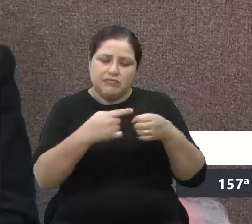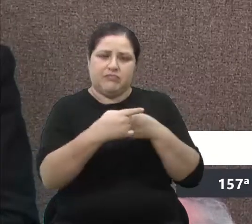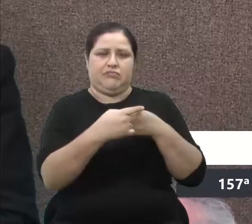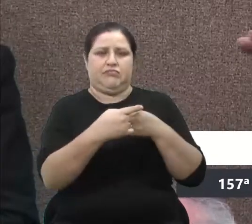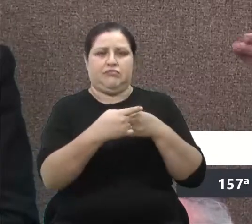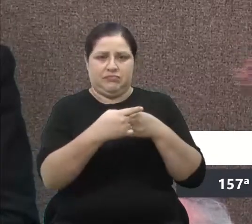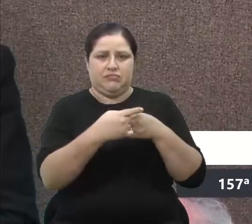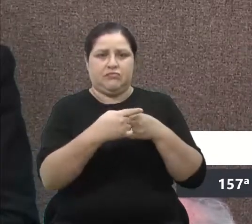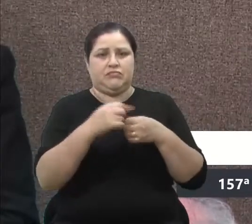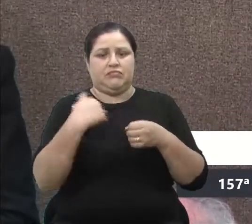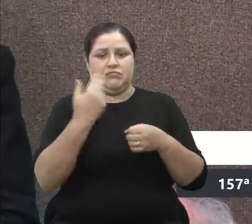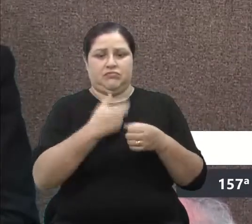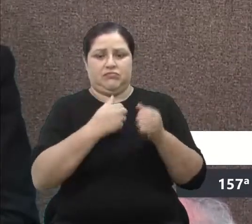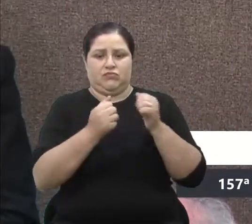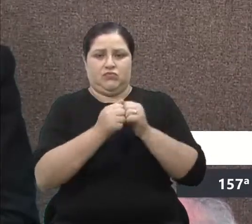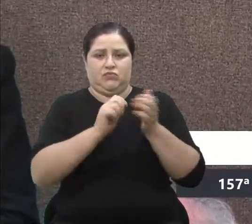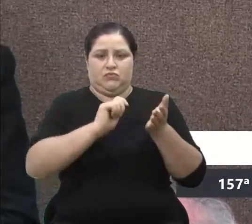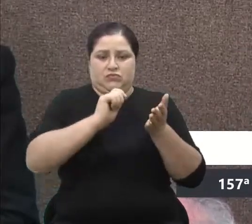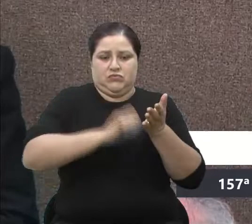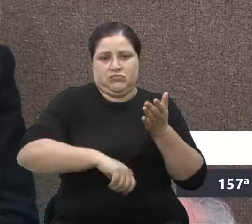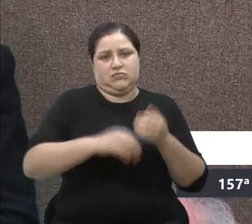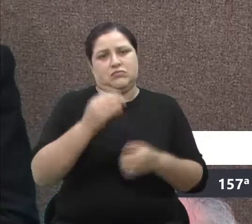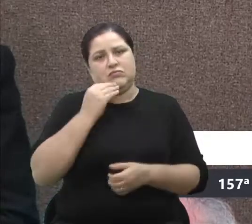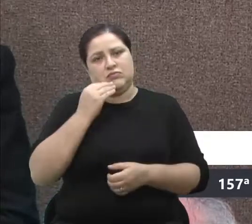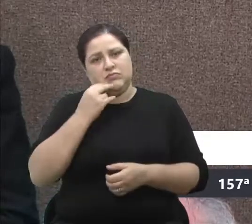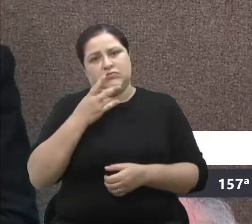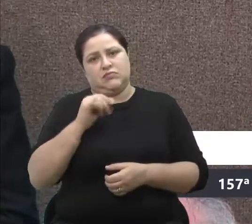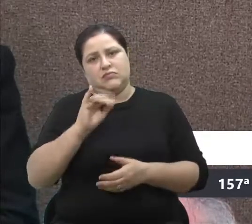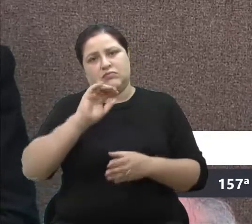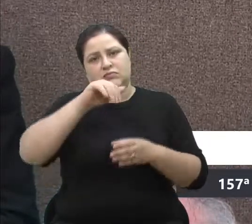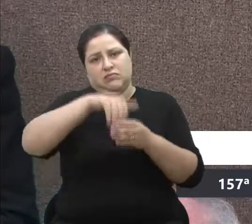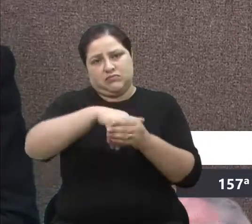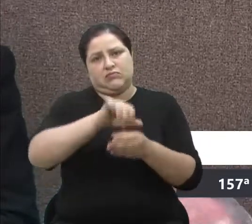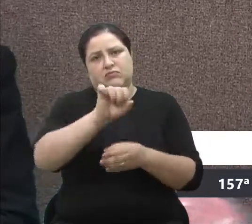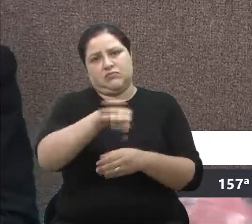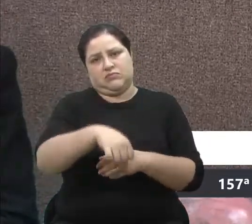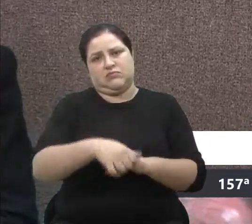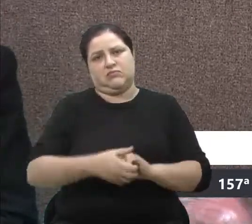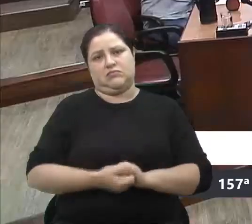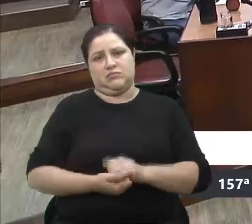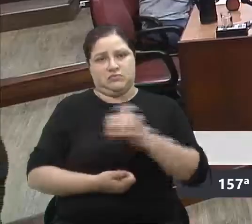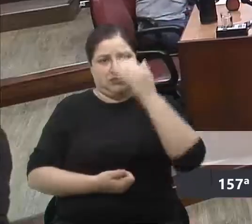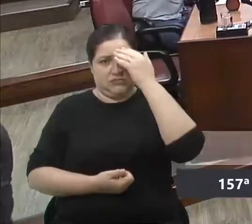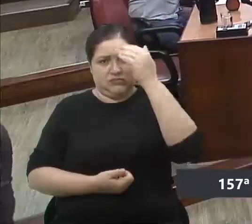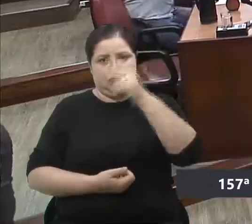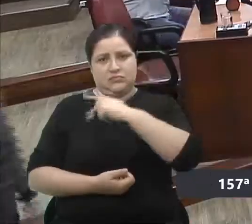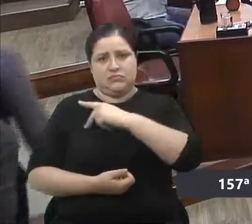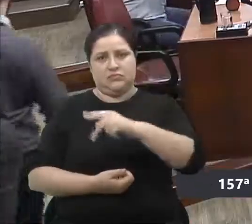assinamos junto e é óbvio que estaremos votando de forma favorável. Obrigado, presidente.